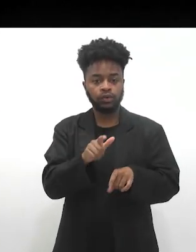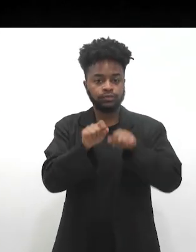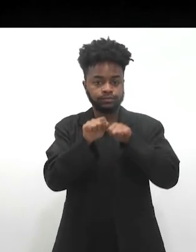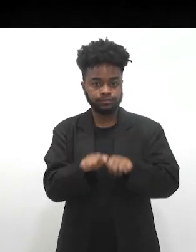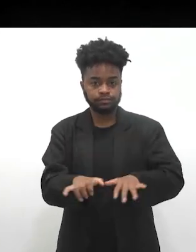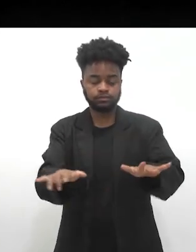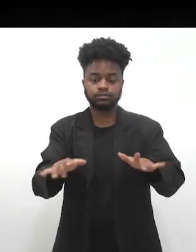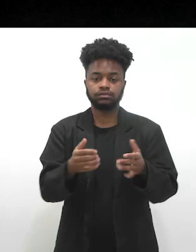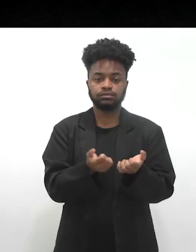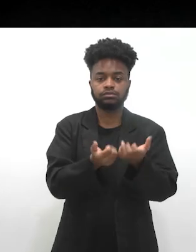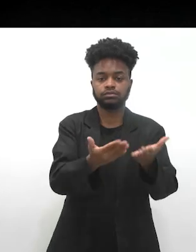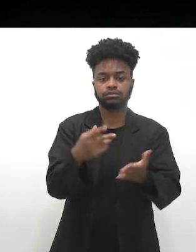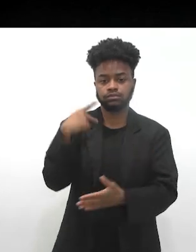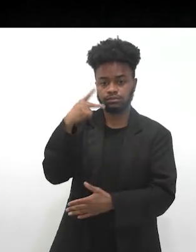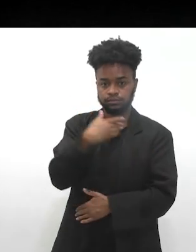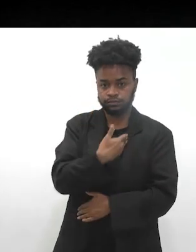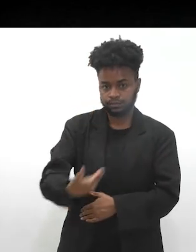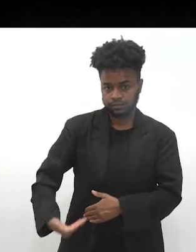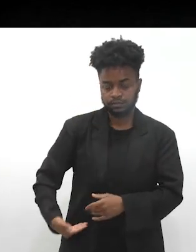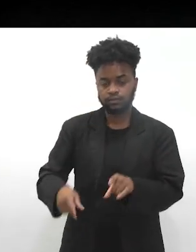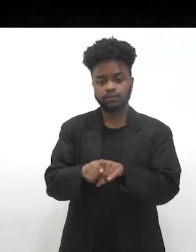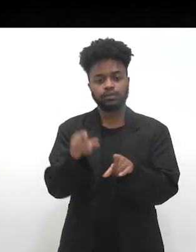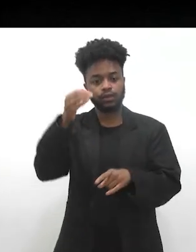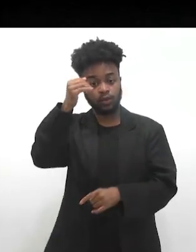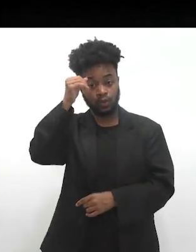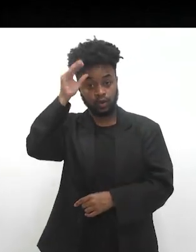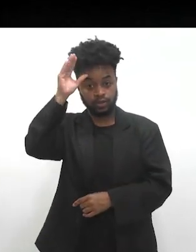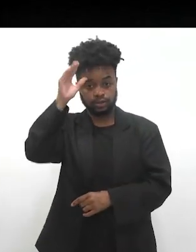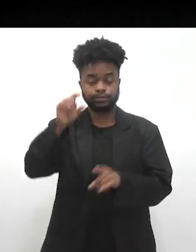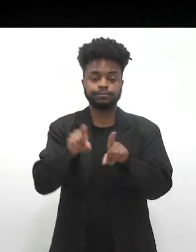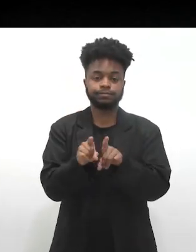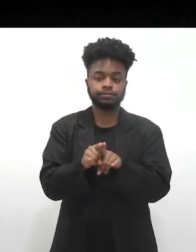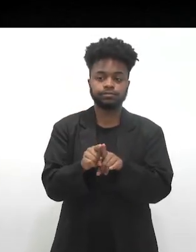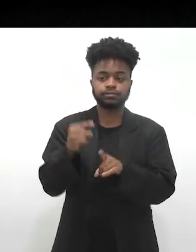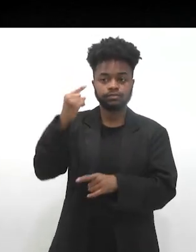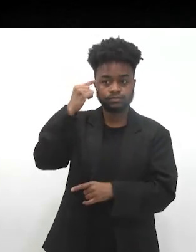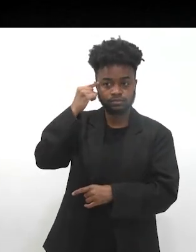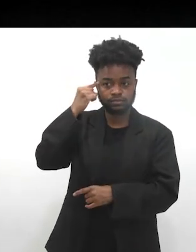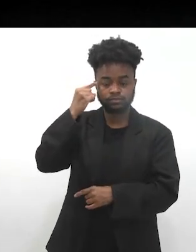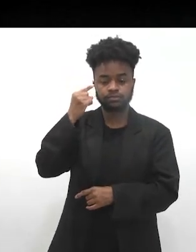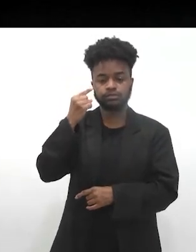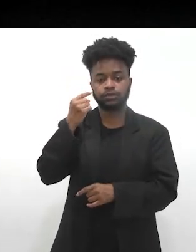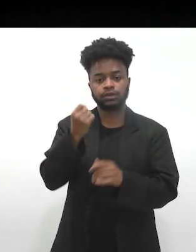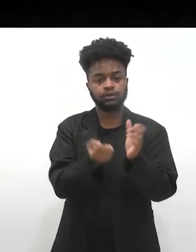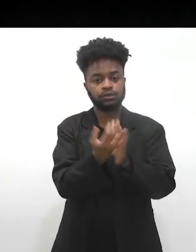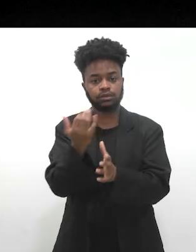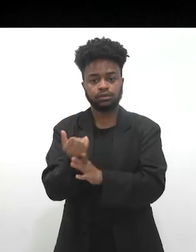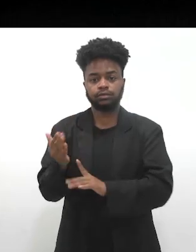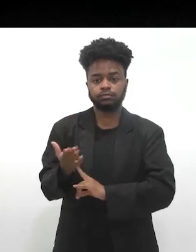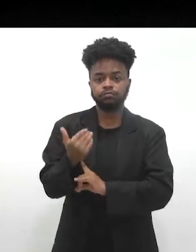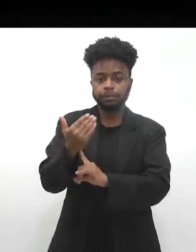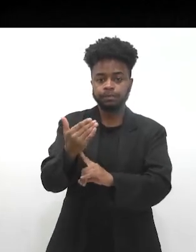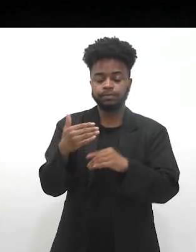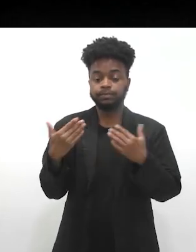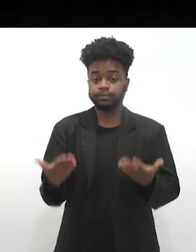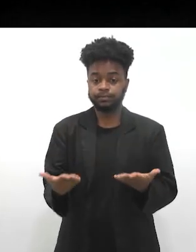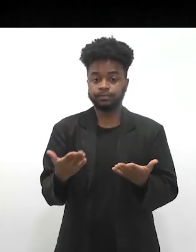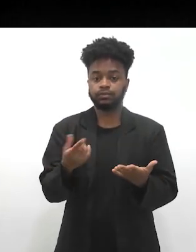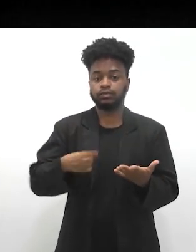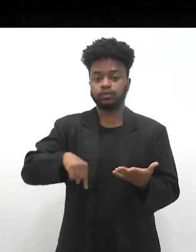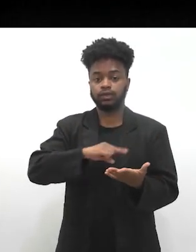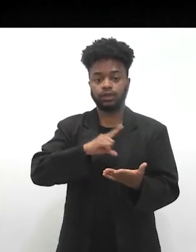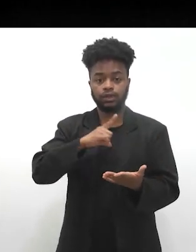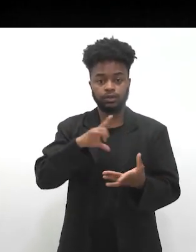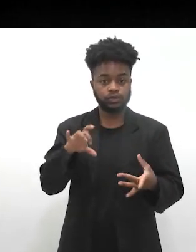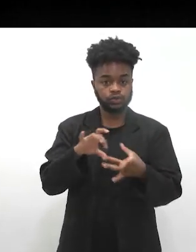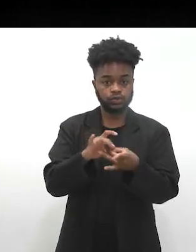de chegar, levar política pública, levar conhecimento e levar pensamento e geração de inovação tecnológica. Então, nós temos hoje